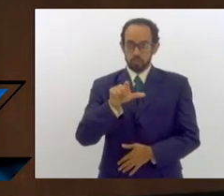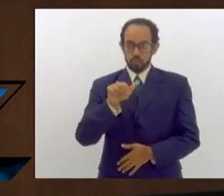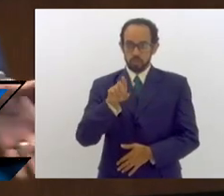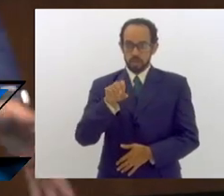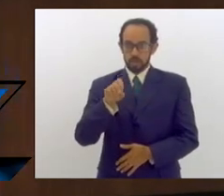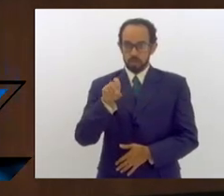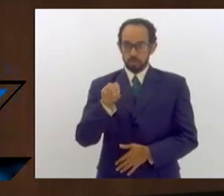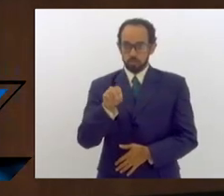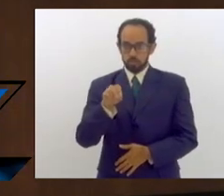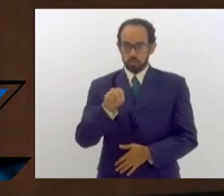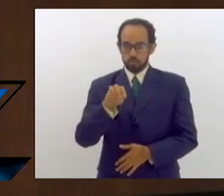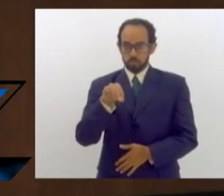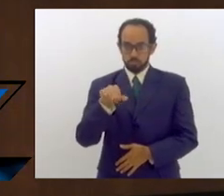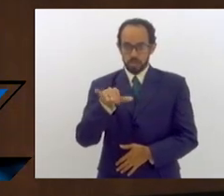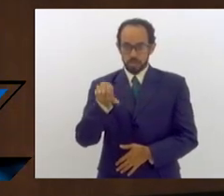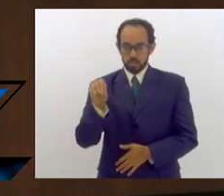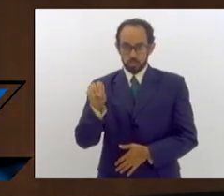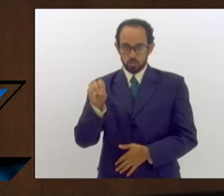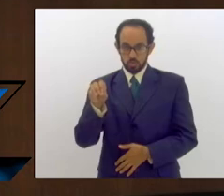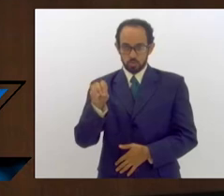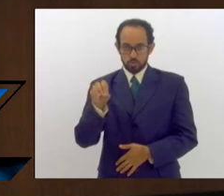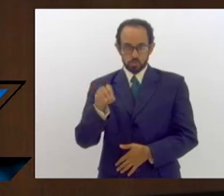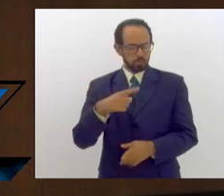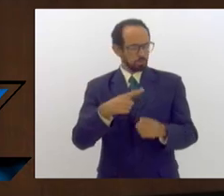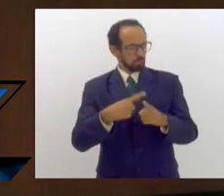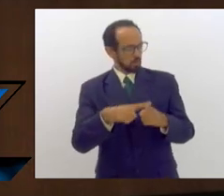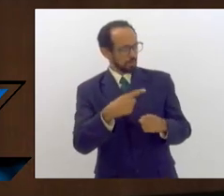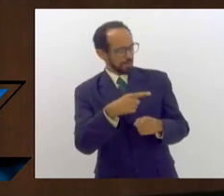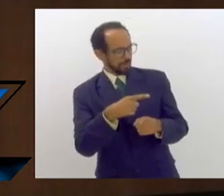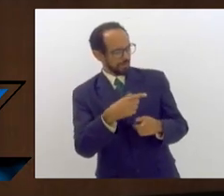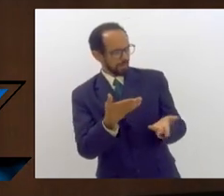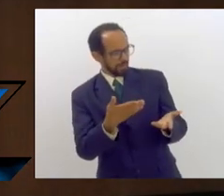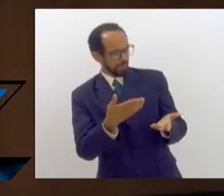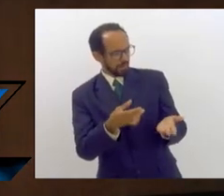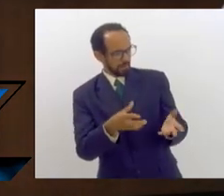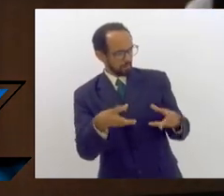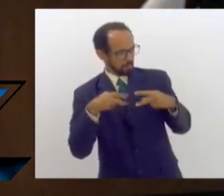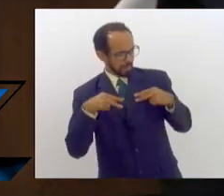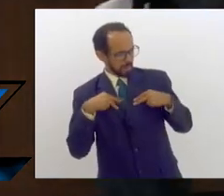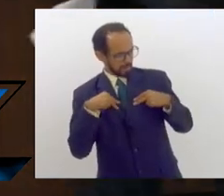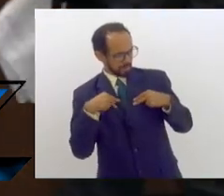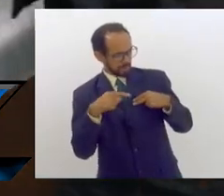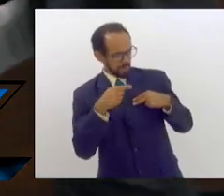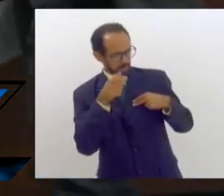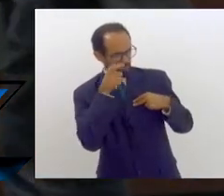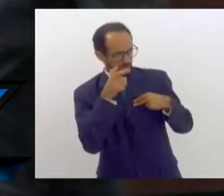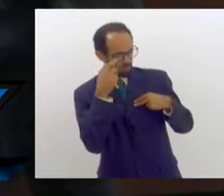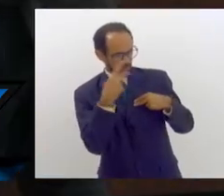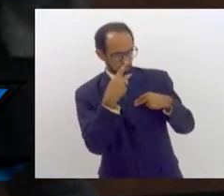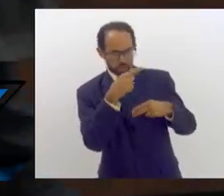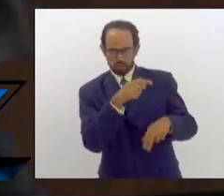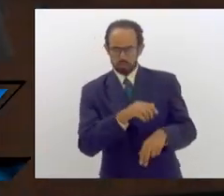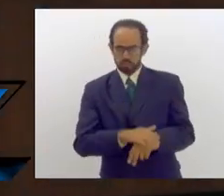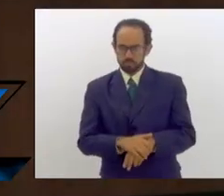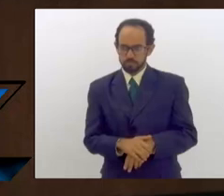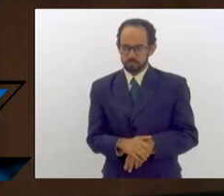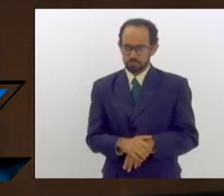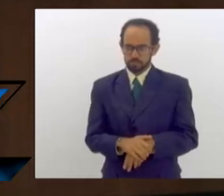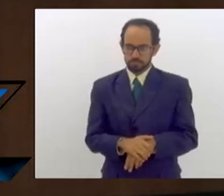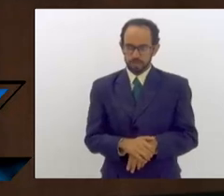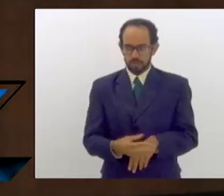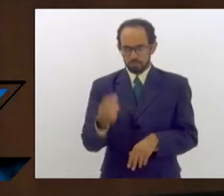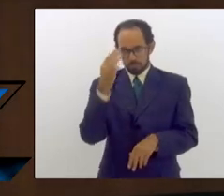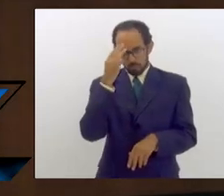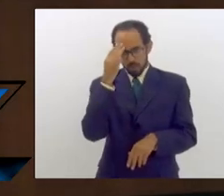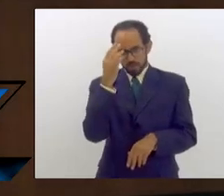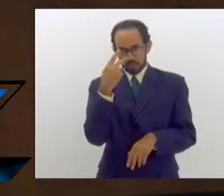porque é deputada a memória desse homem não merece a atenção de vossa excelência a memória desse homem